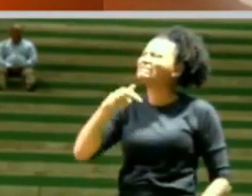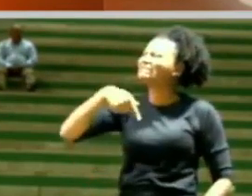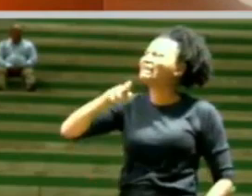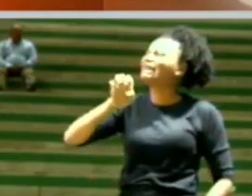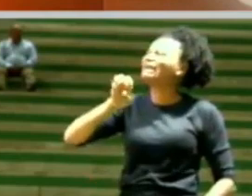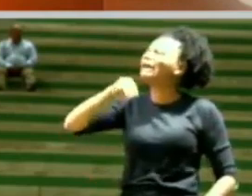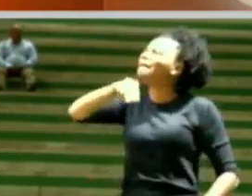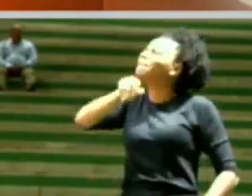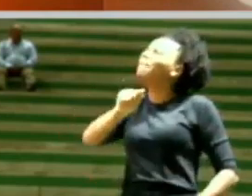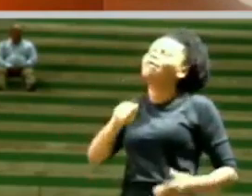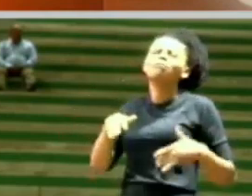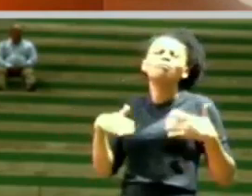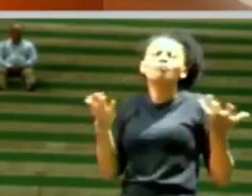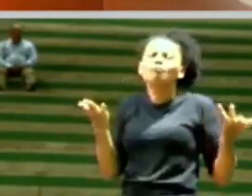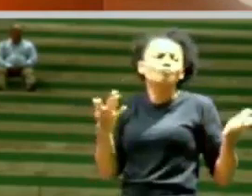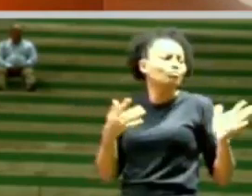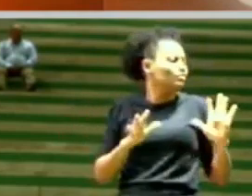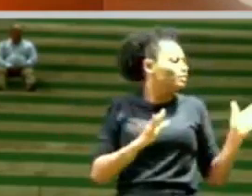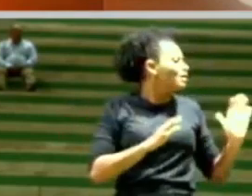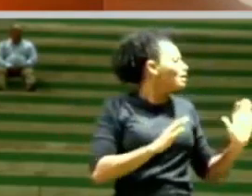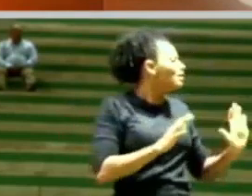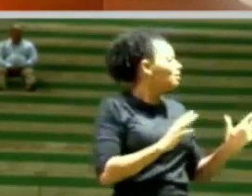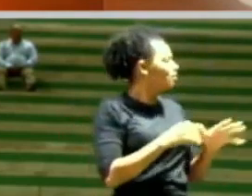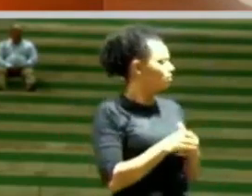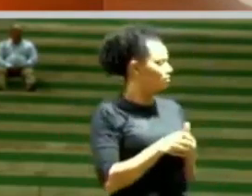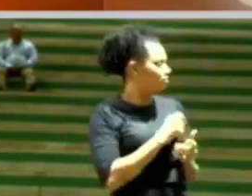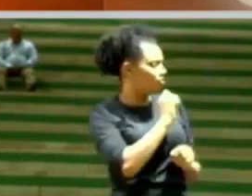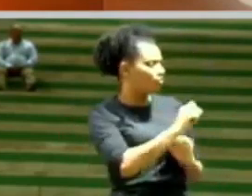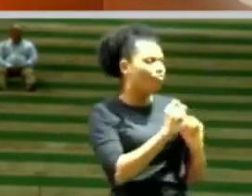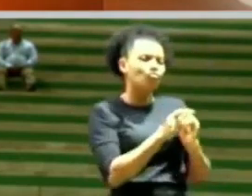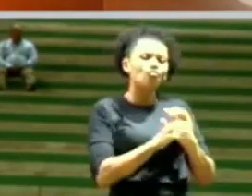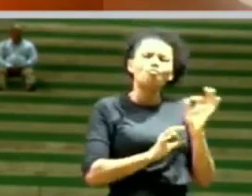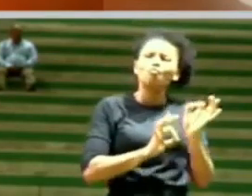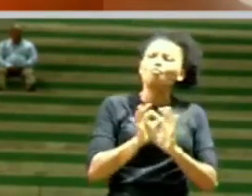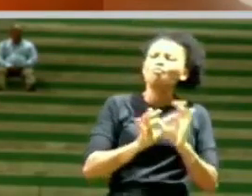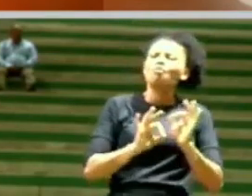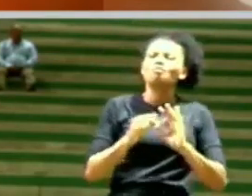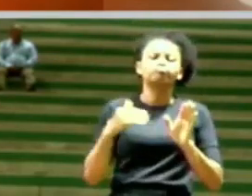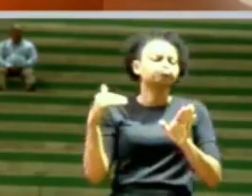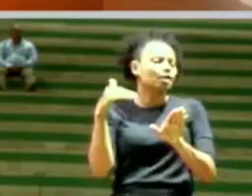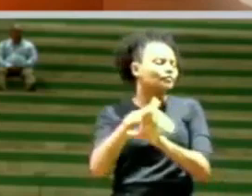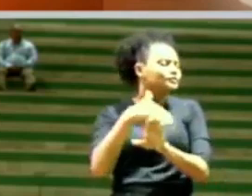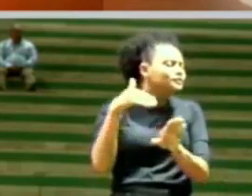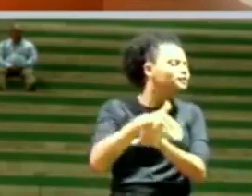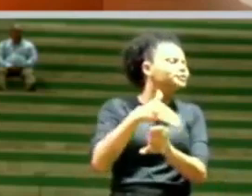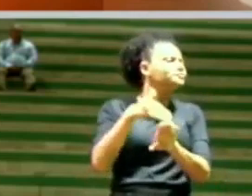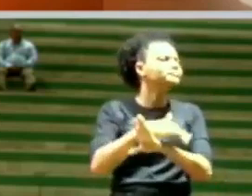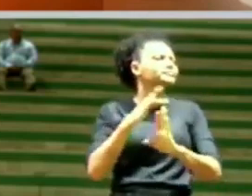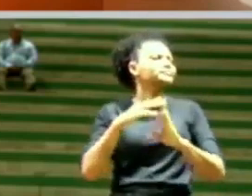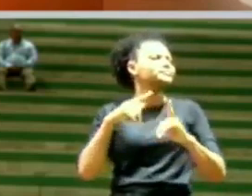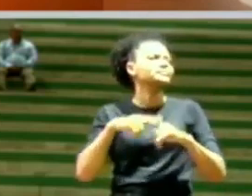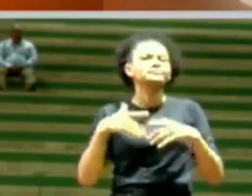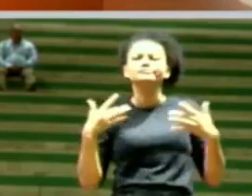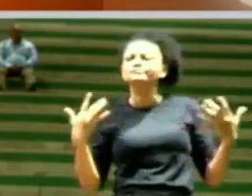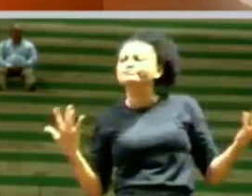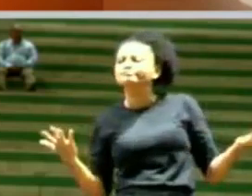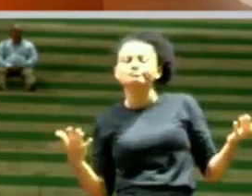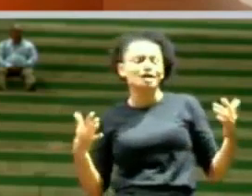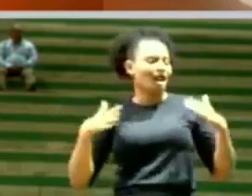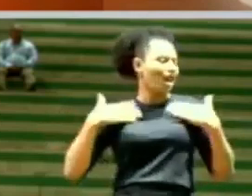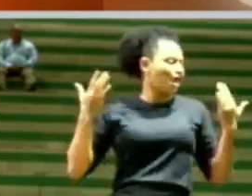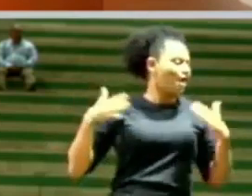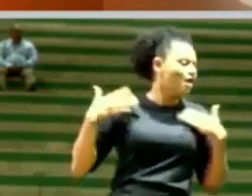Como assim esquema? Não, o que que você faz lá para o povo ir para a igreja? Para o povo se